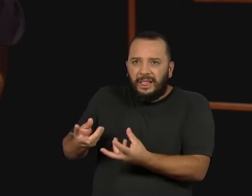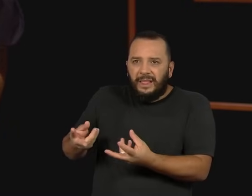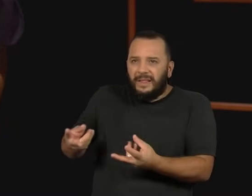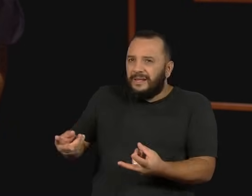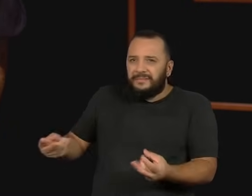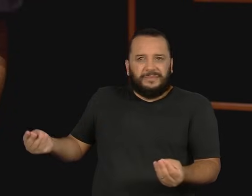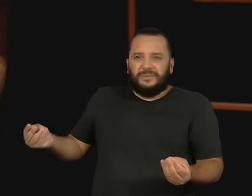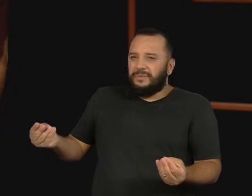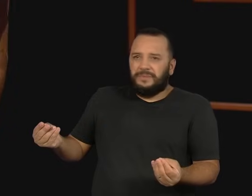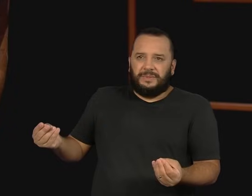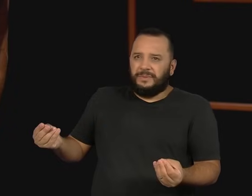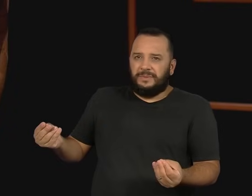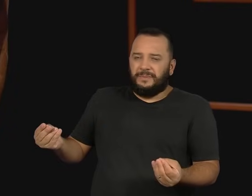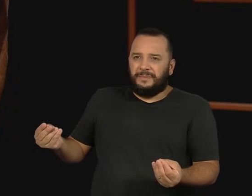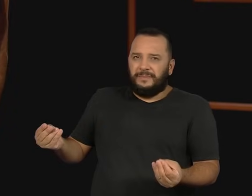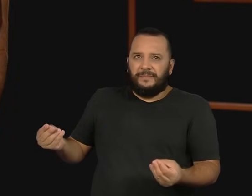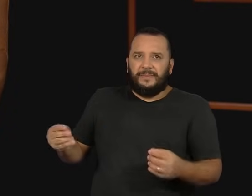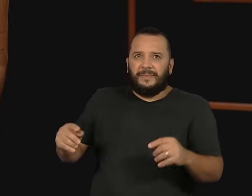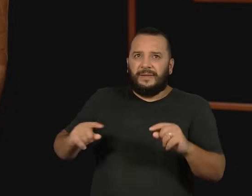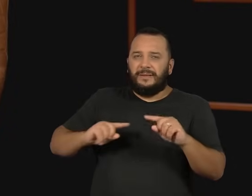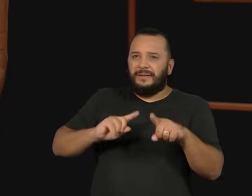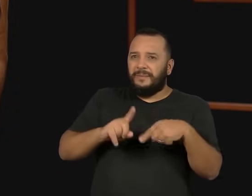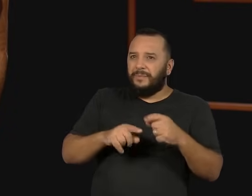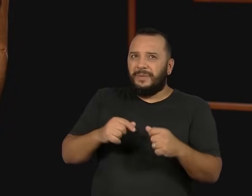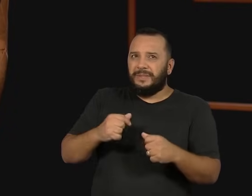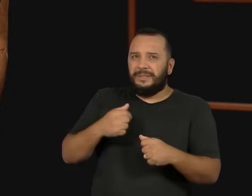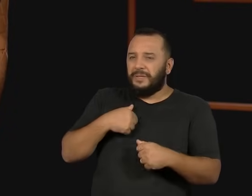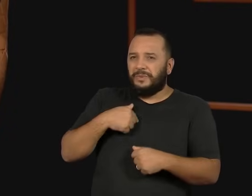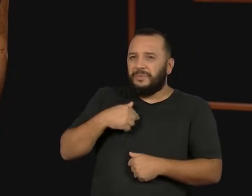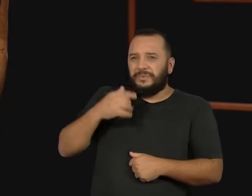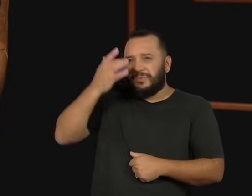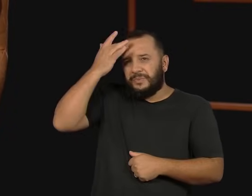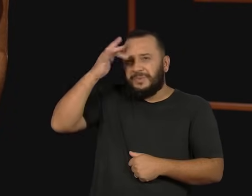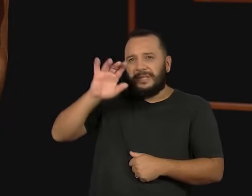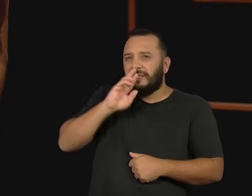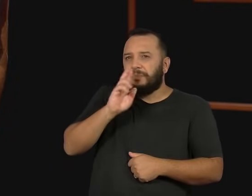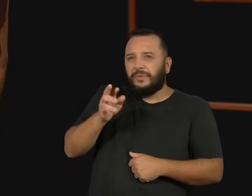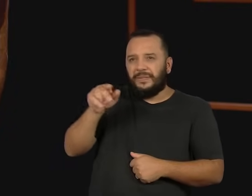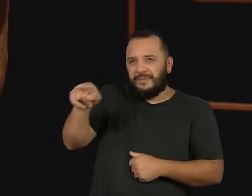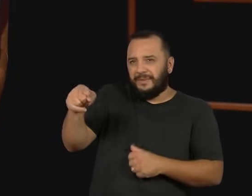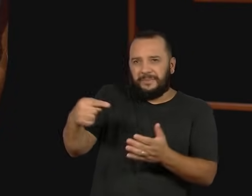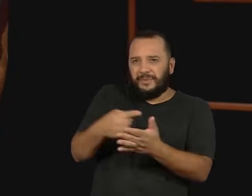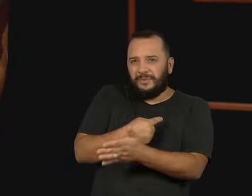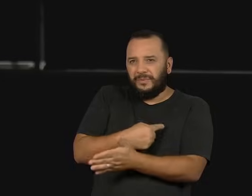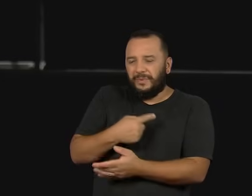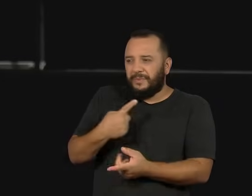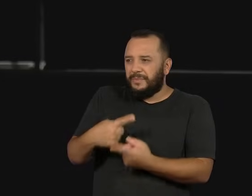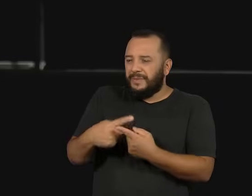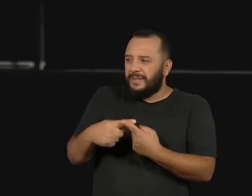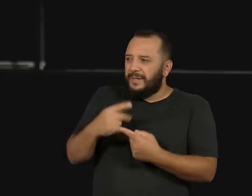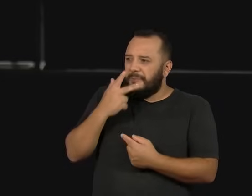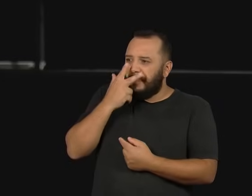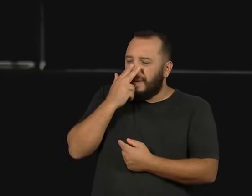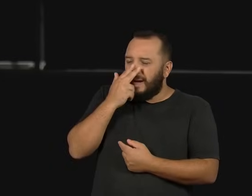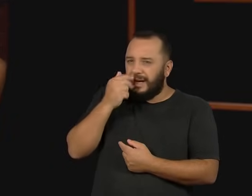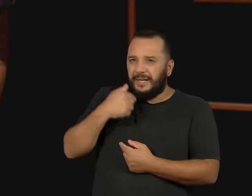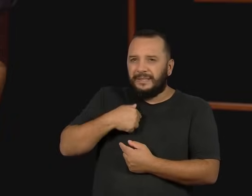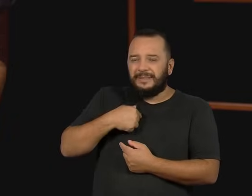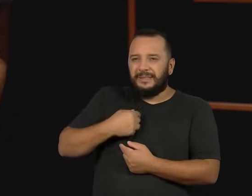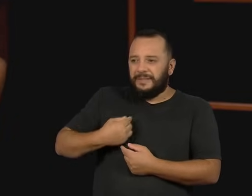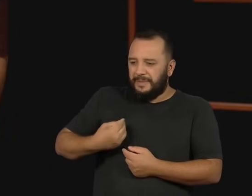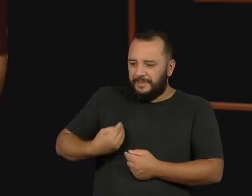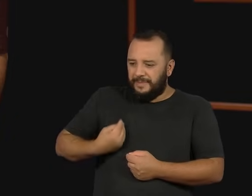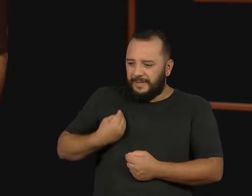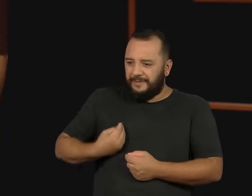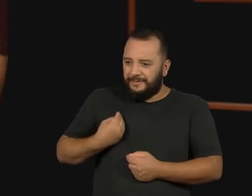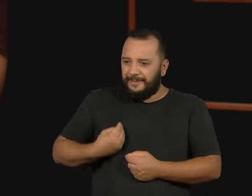a que passa um tempo que eu não sei responder a sua pergunta, parece que cria um hiato na minha vida e na